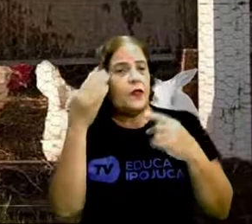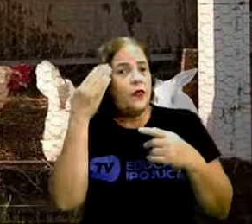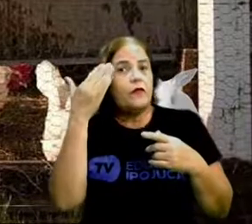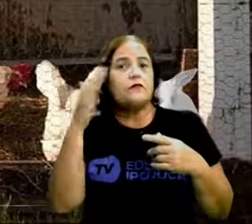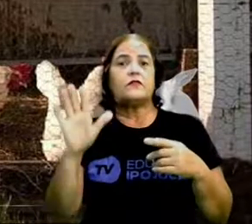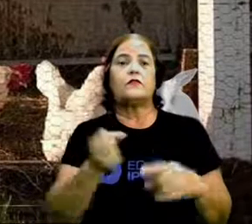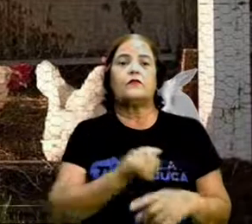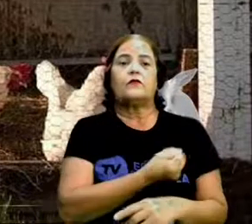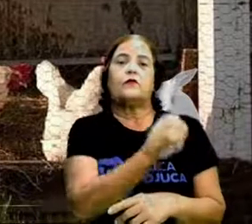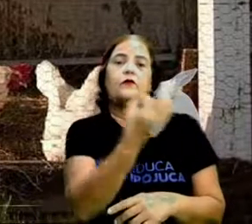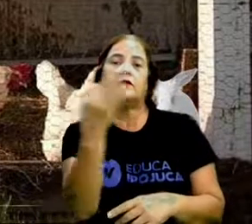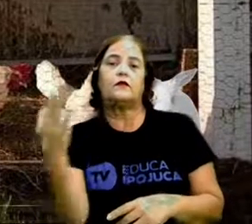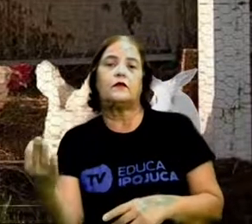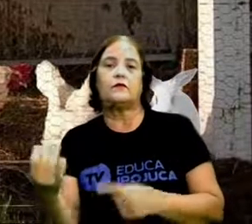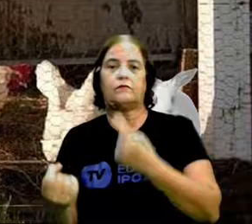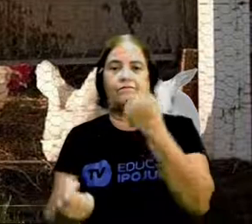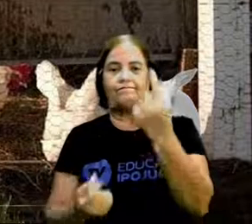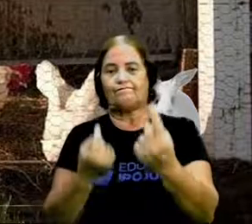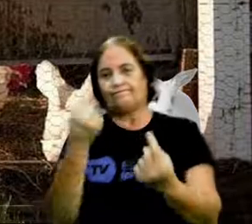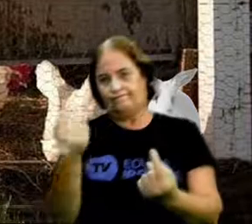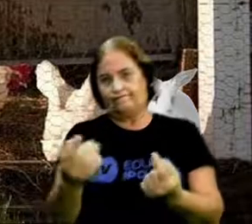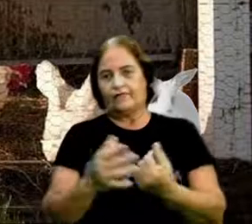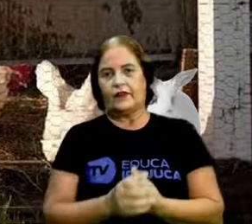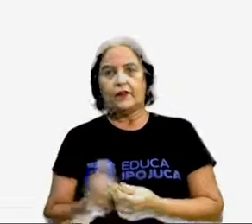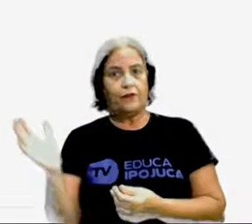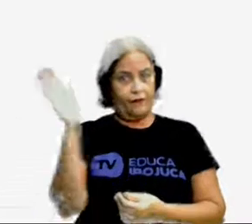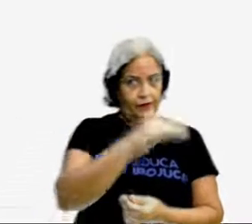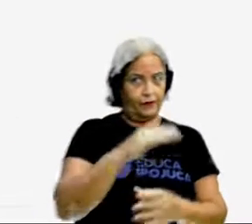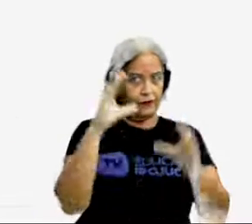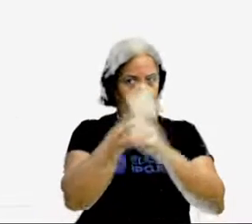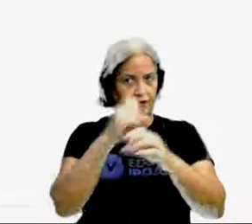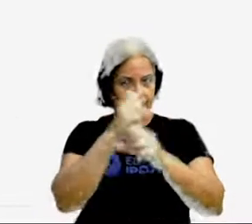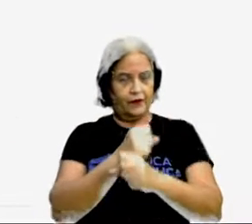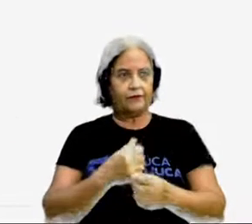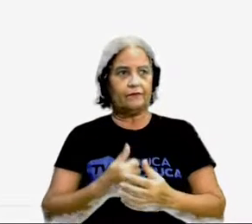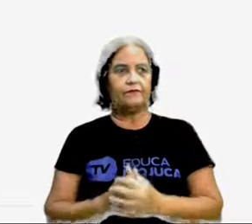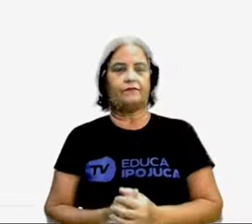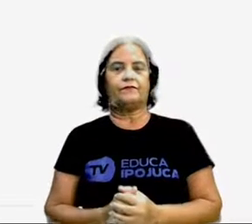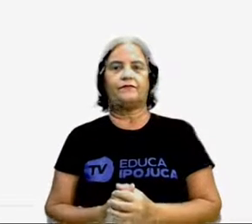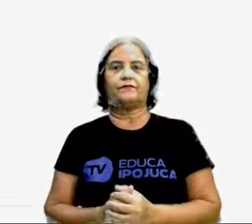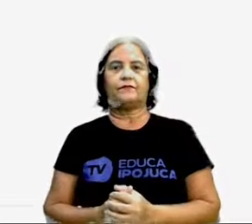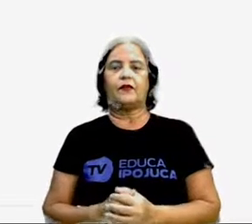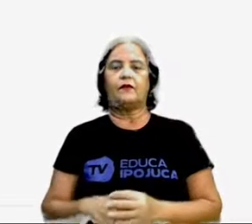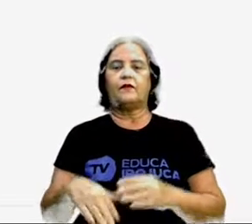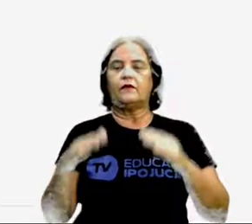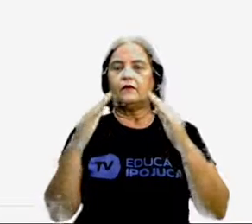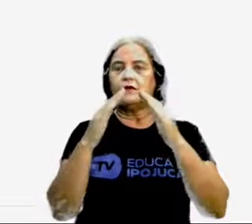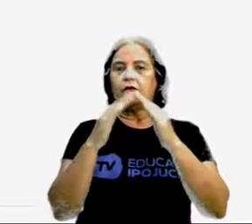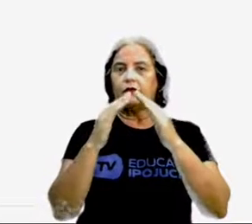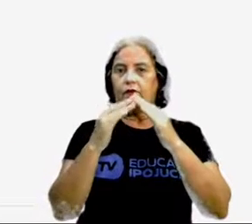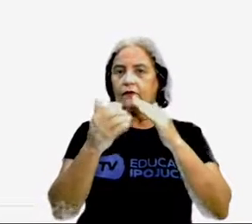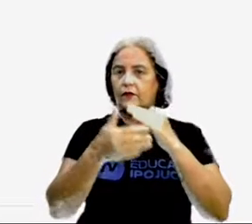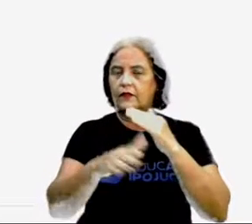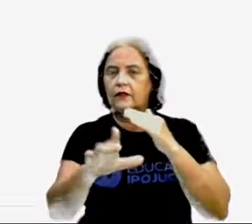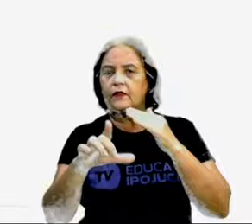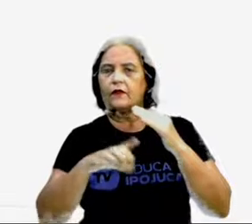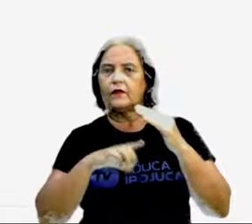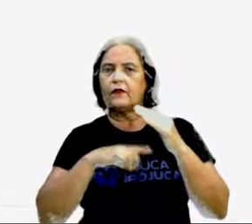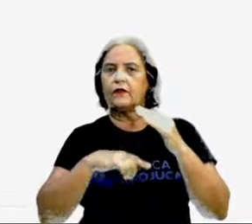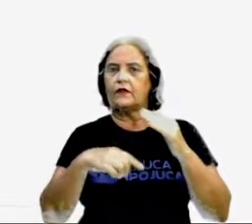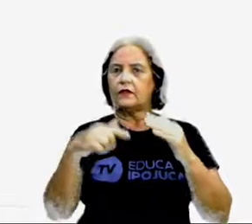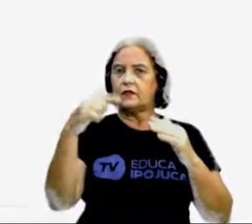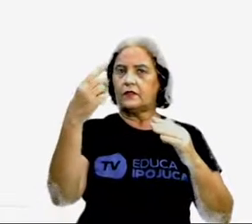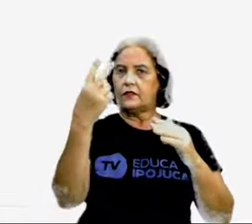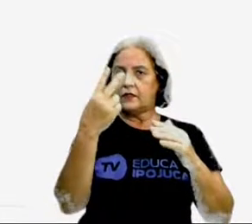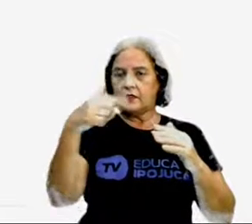cada um. Então, vamos calcular comigo? Neste quintal há 7